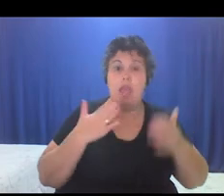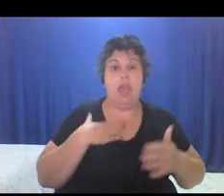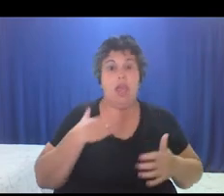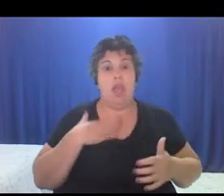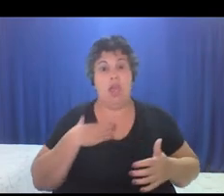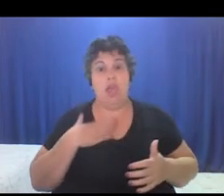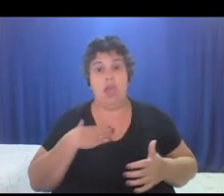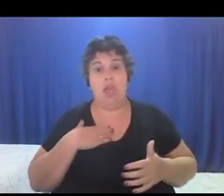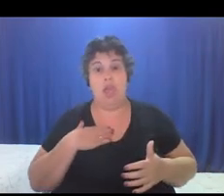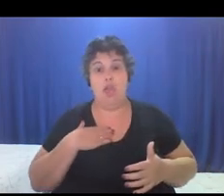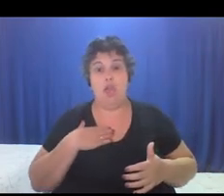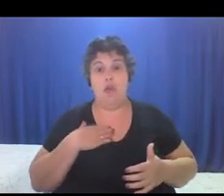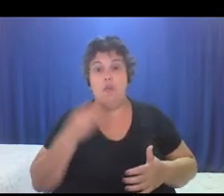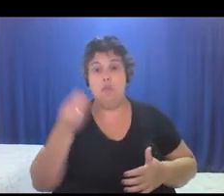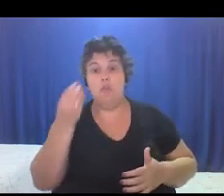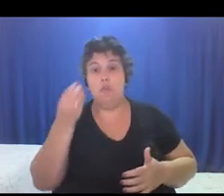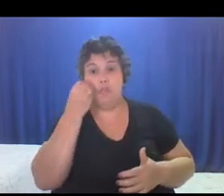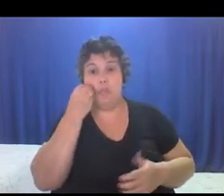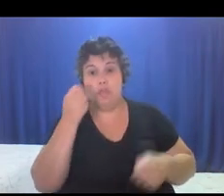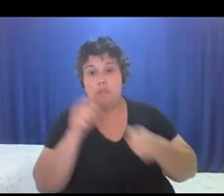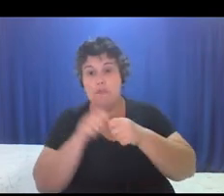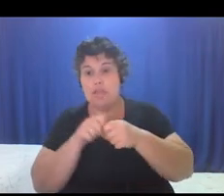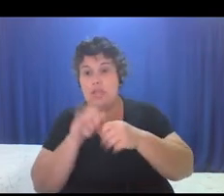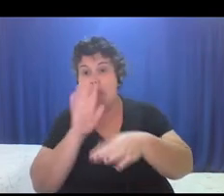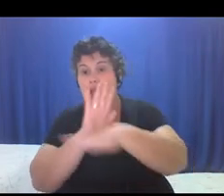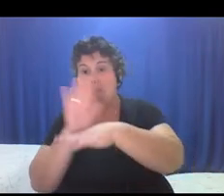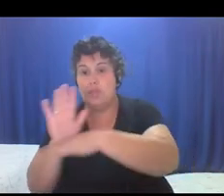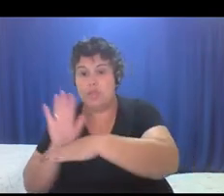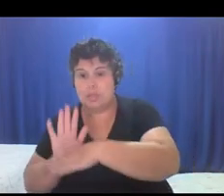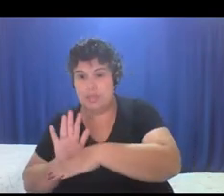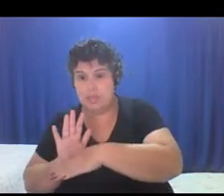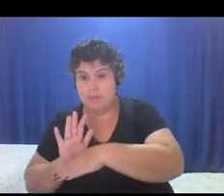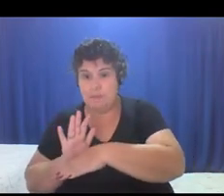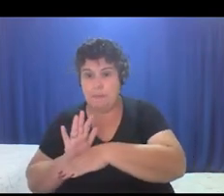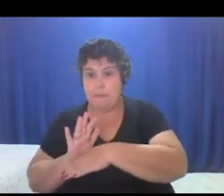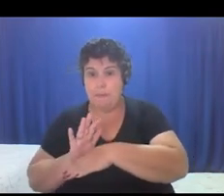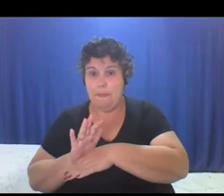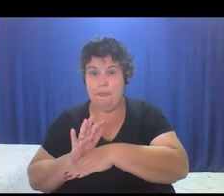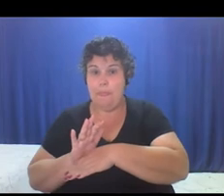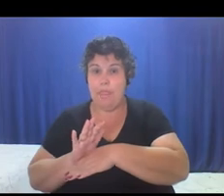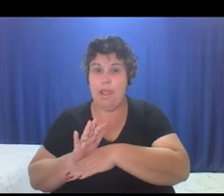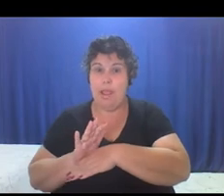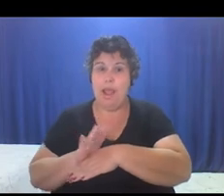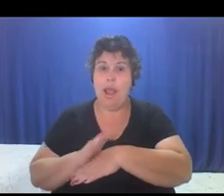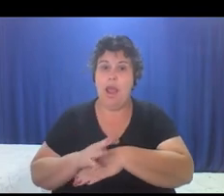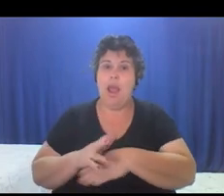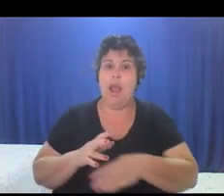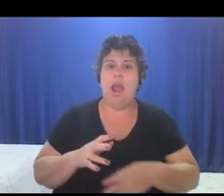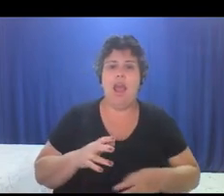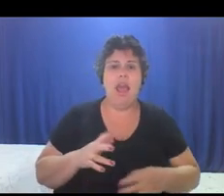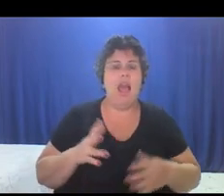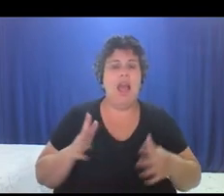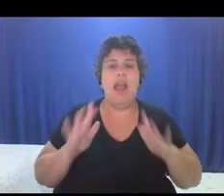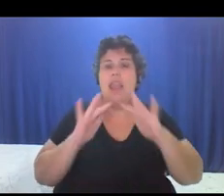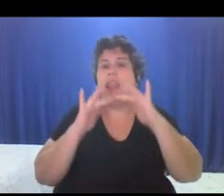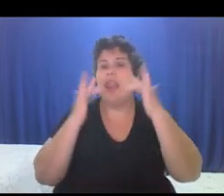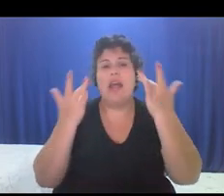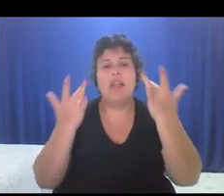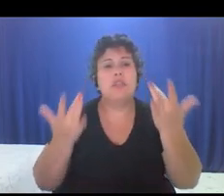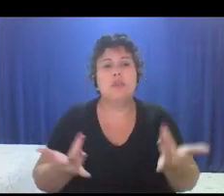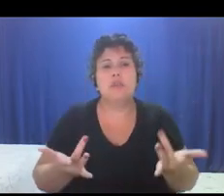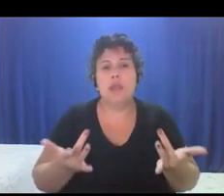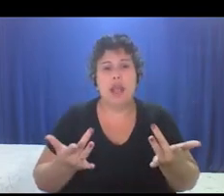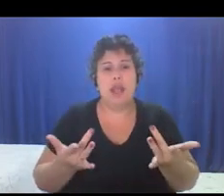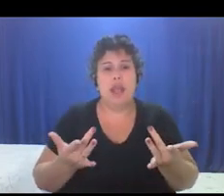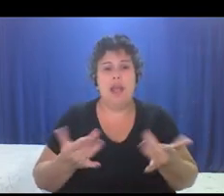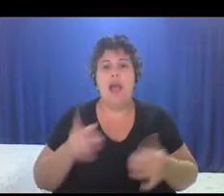que as coisas aconteçam. Eu vou usar uma palavra que é muito louca, mas eu acho que é muito natural. É muito natural, é muito do dia